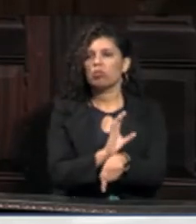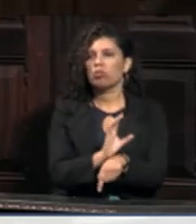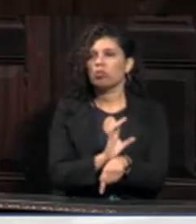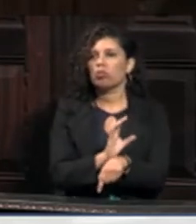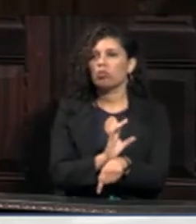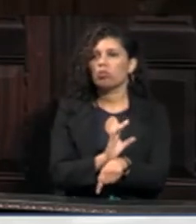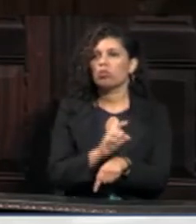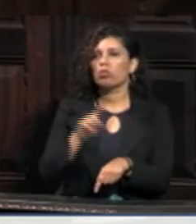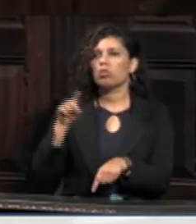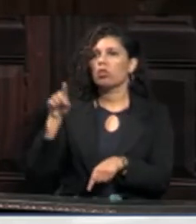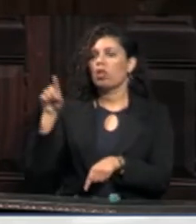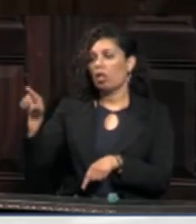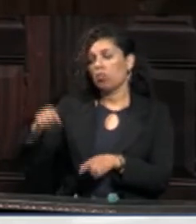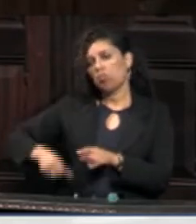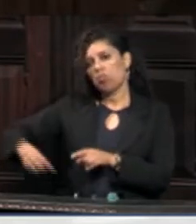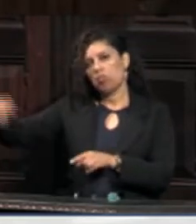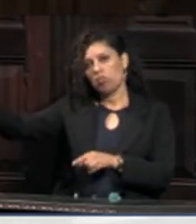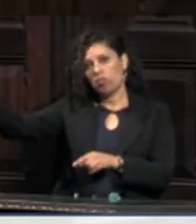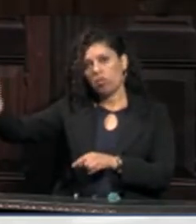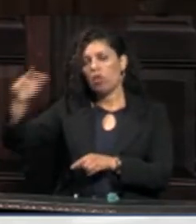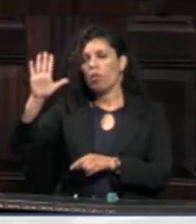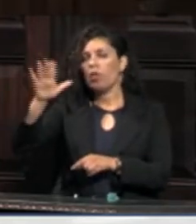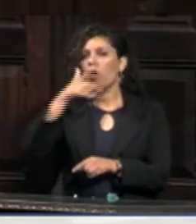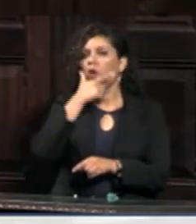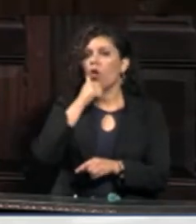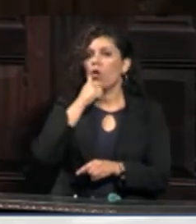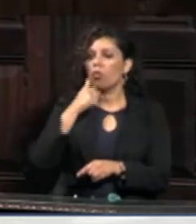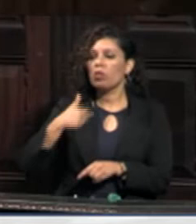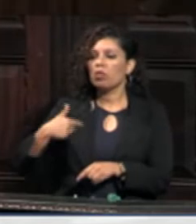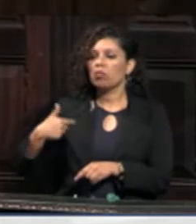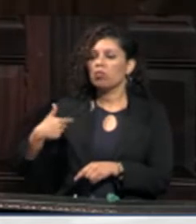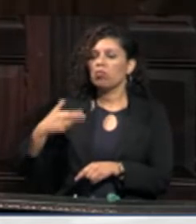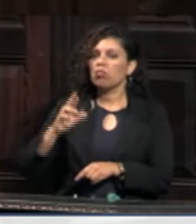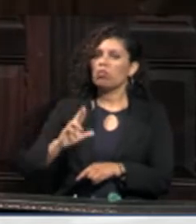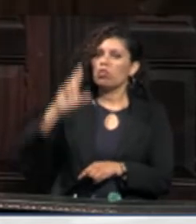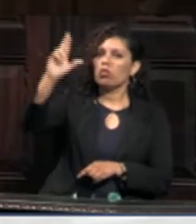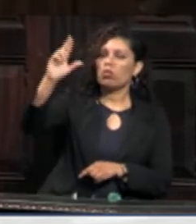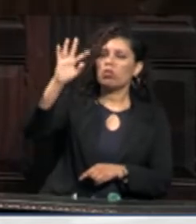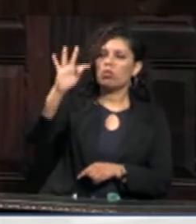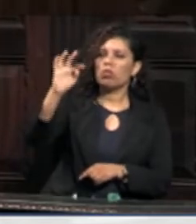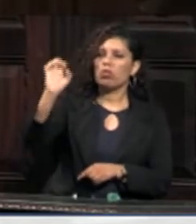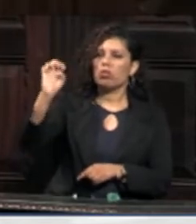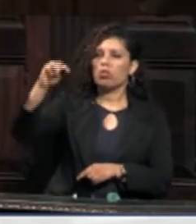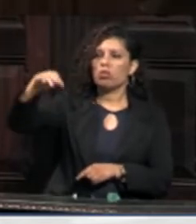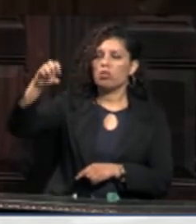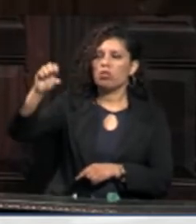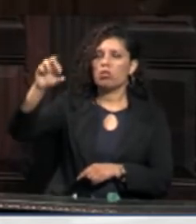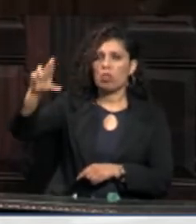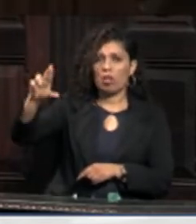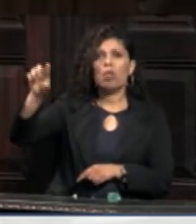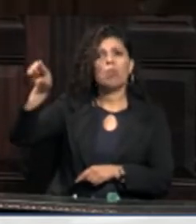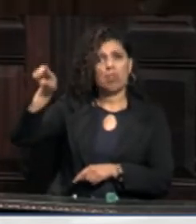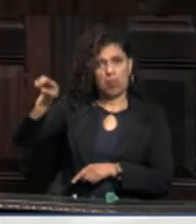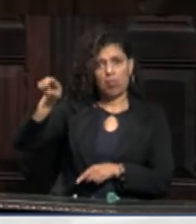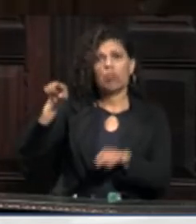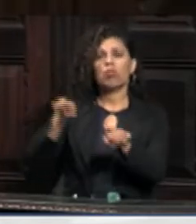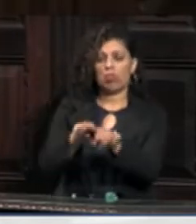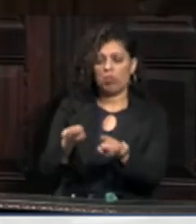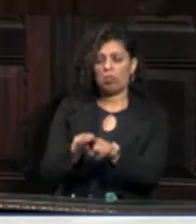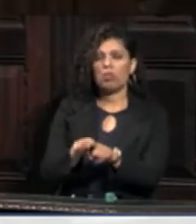o seu vice, Michel Temer, também eleito por